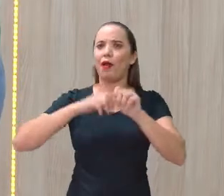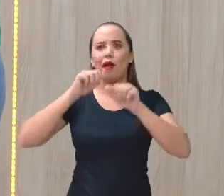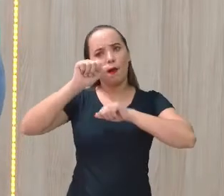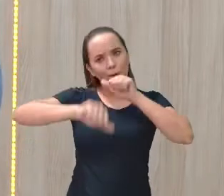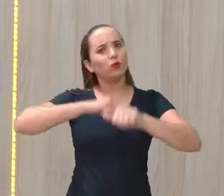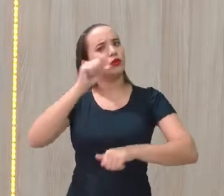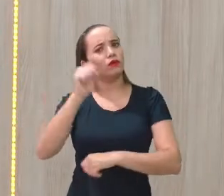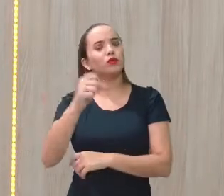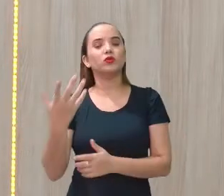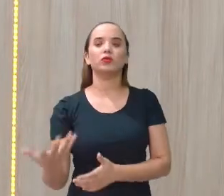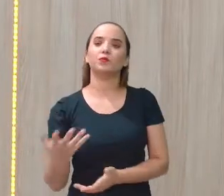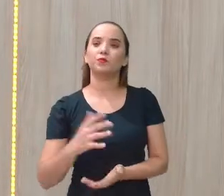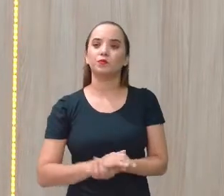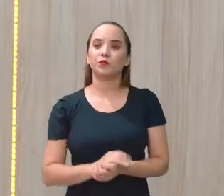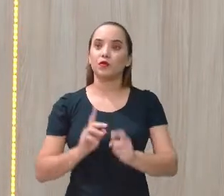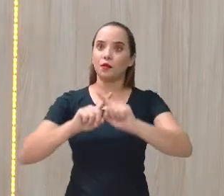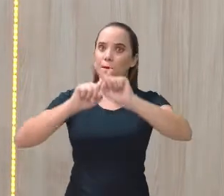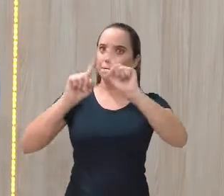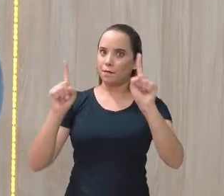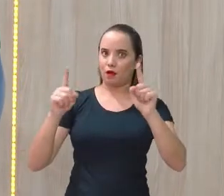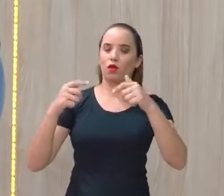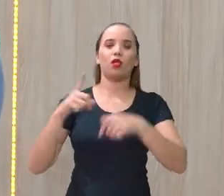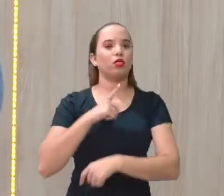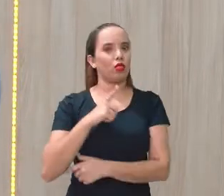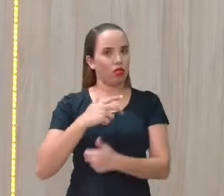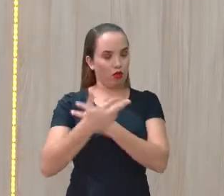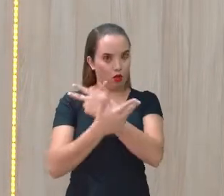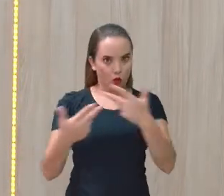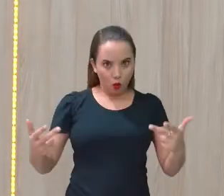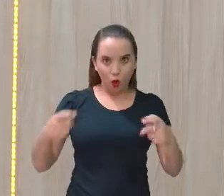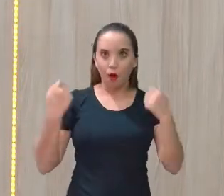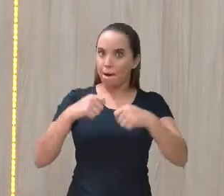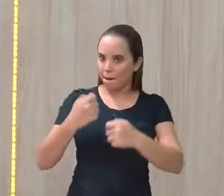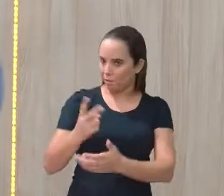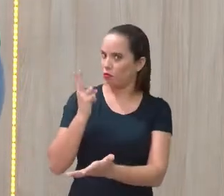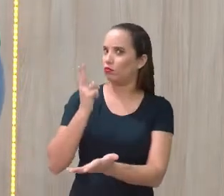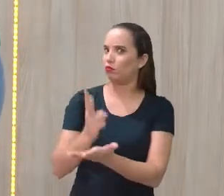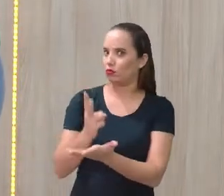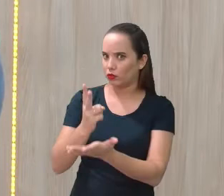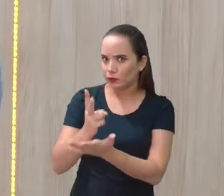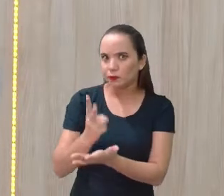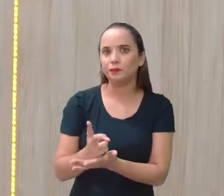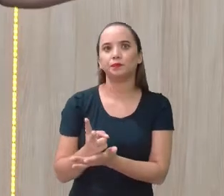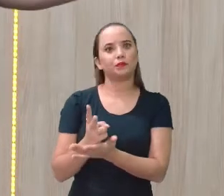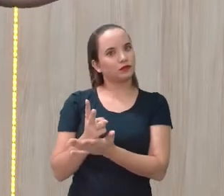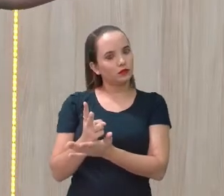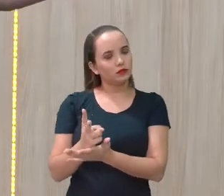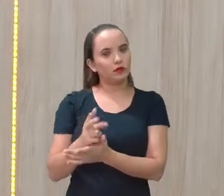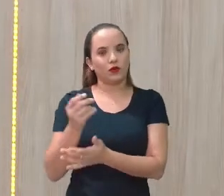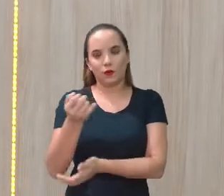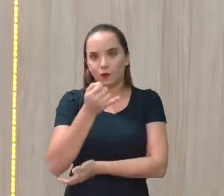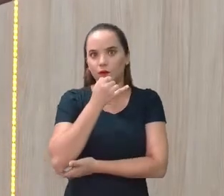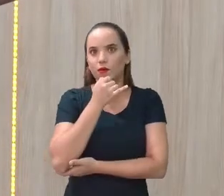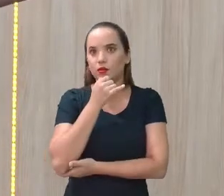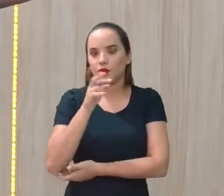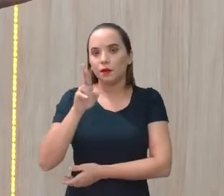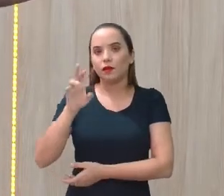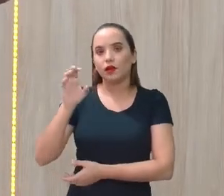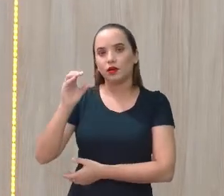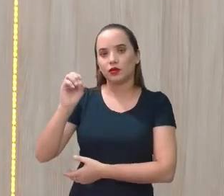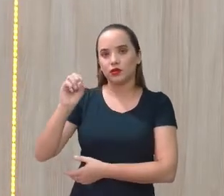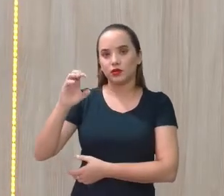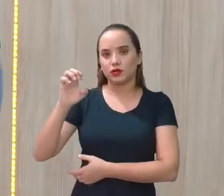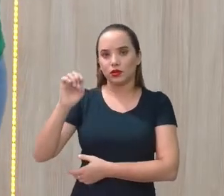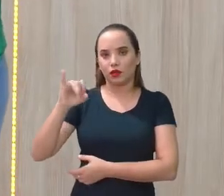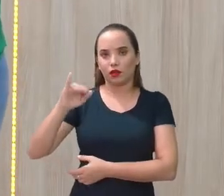Agora, é claro que algo permanece, né? Algo vai permanecer, como Camille falou. A receita, a gente sabe. A